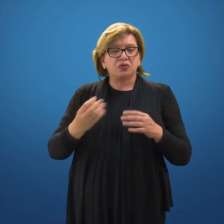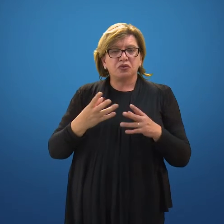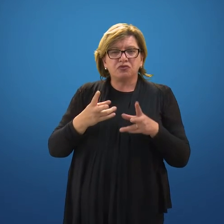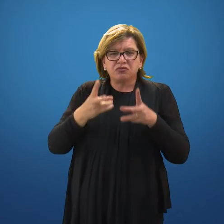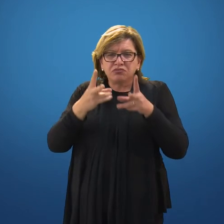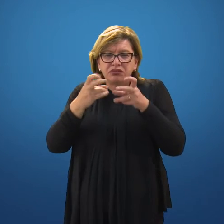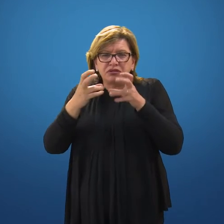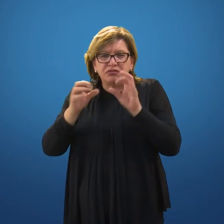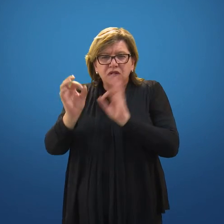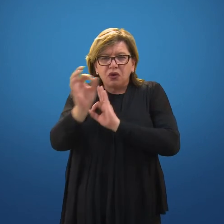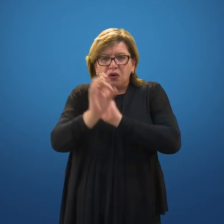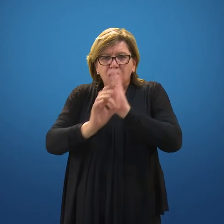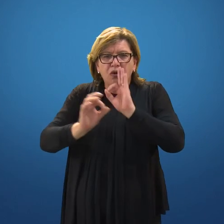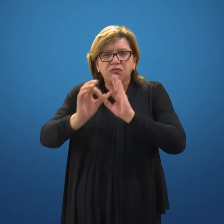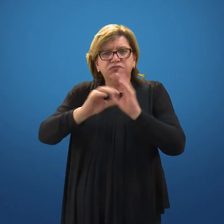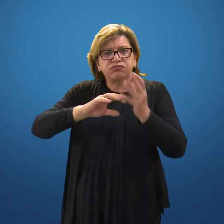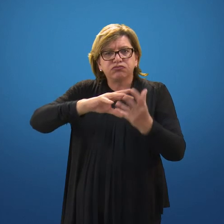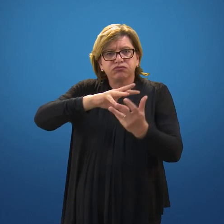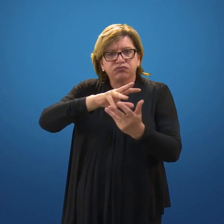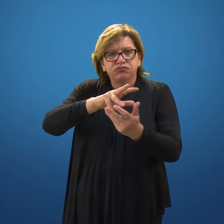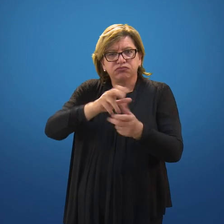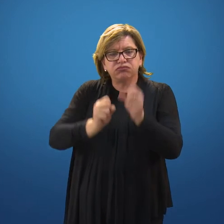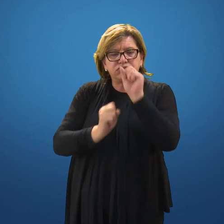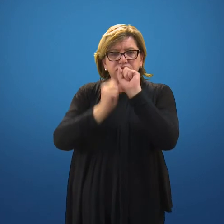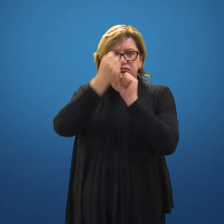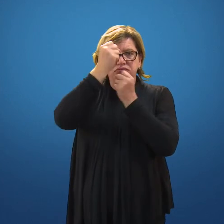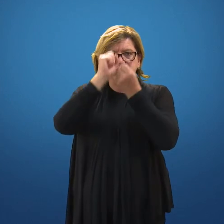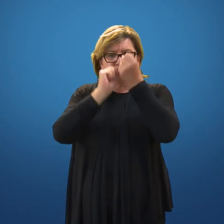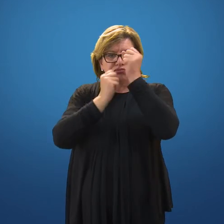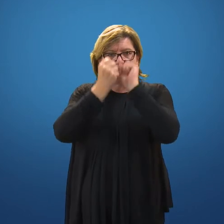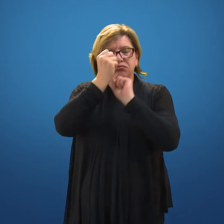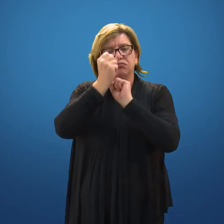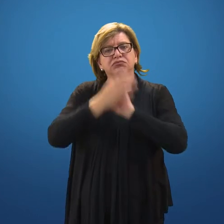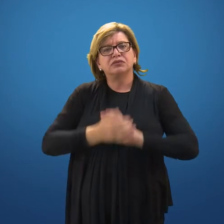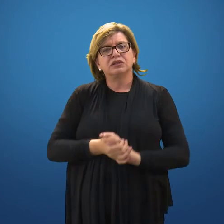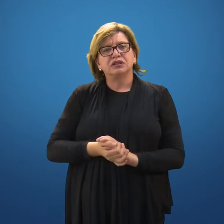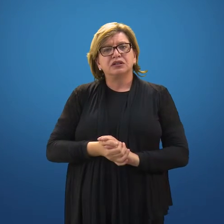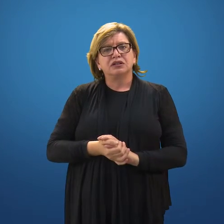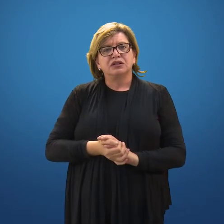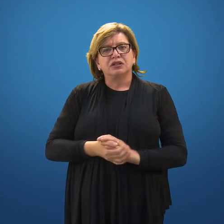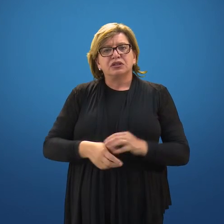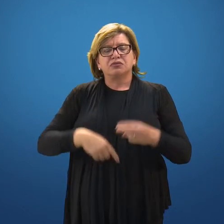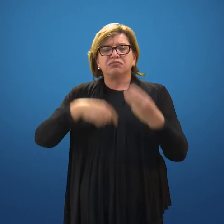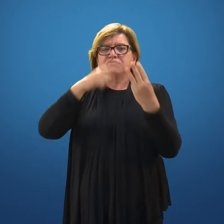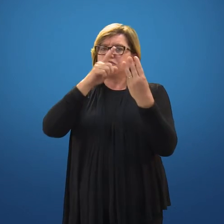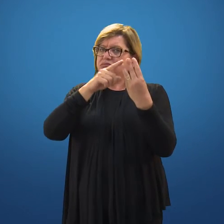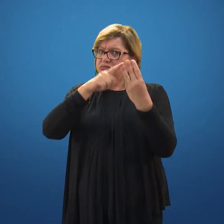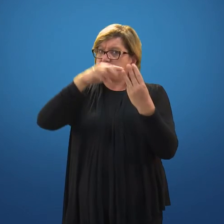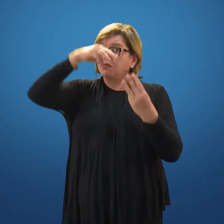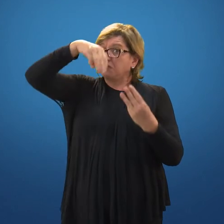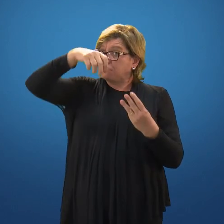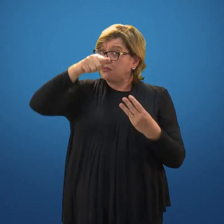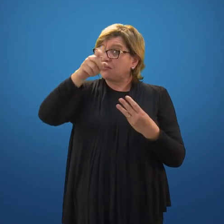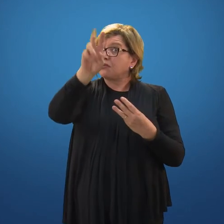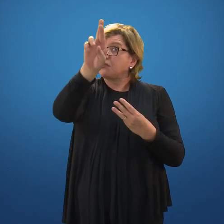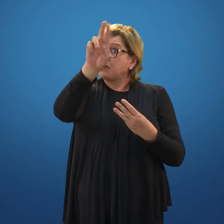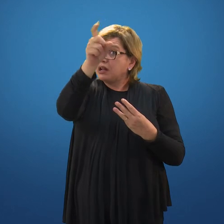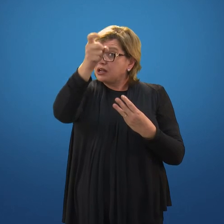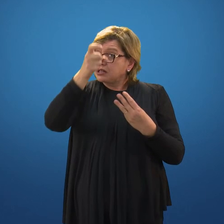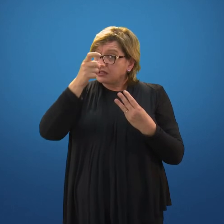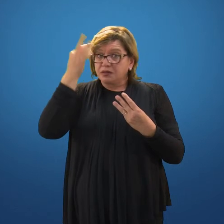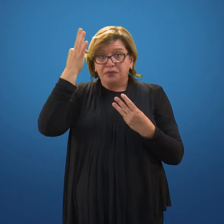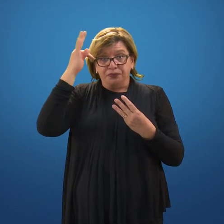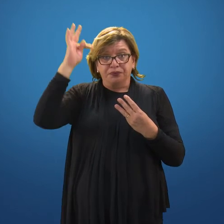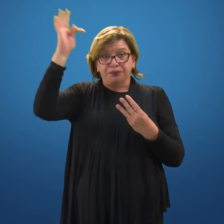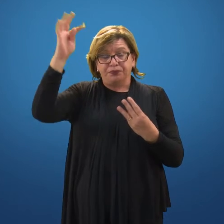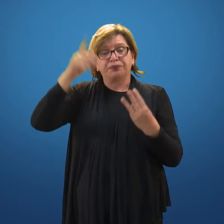nova ordem para o sistema de produção. O terceiro ponto da teoria de